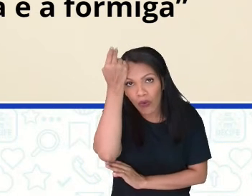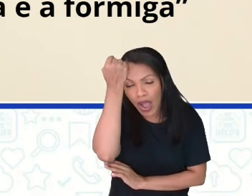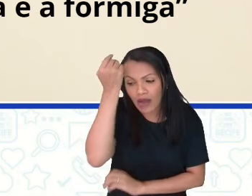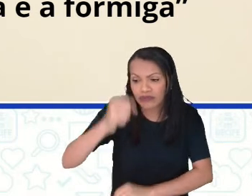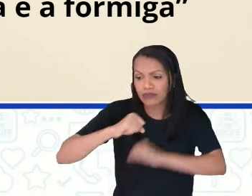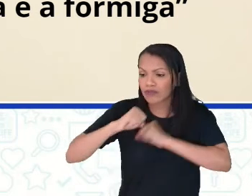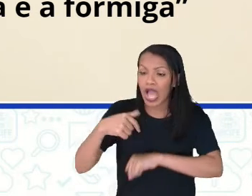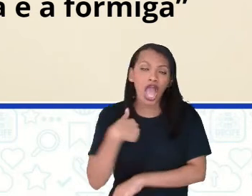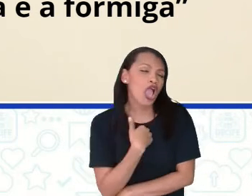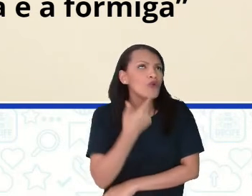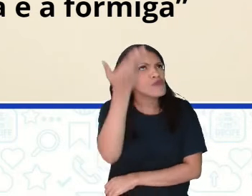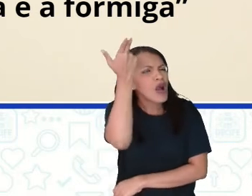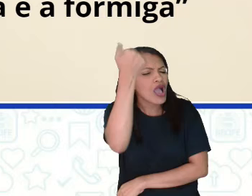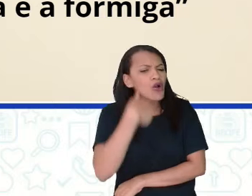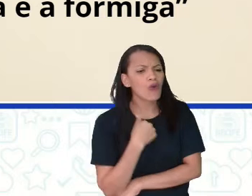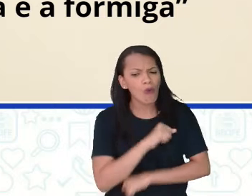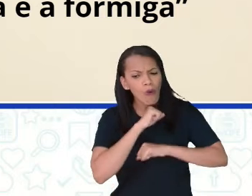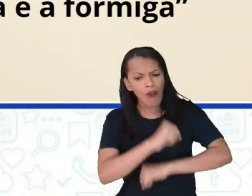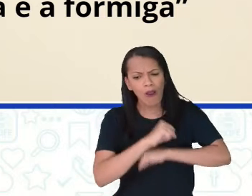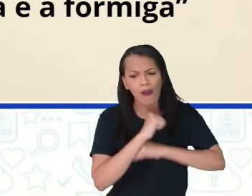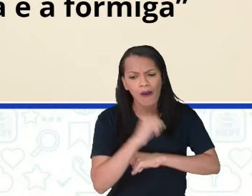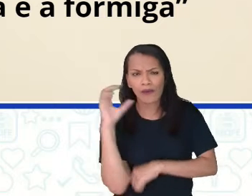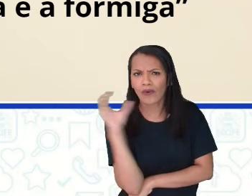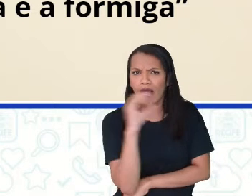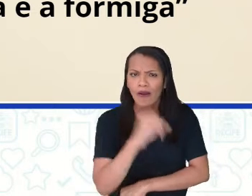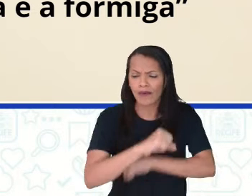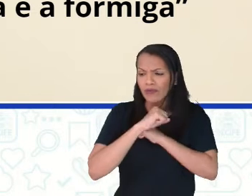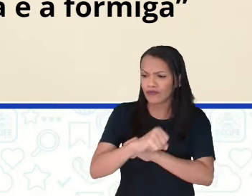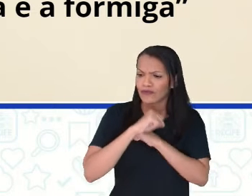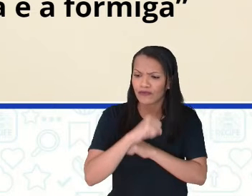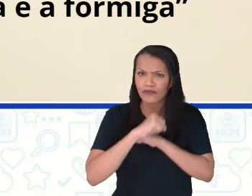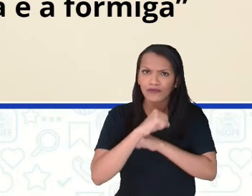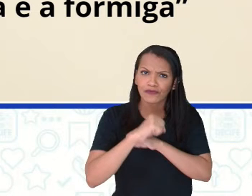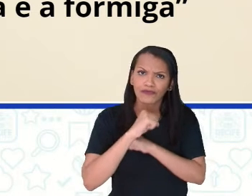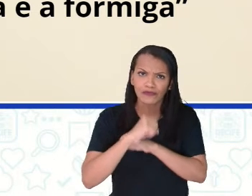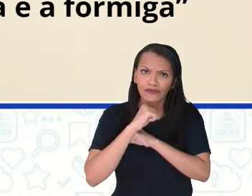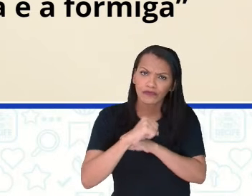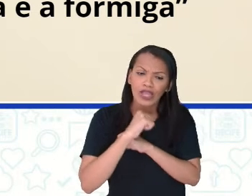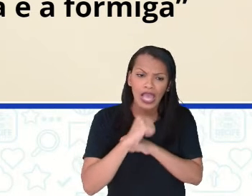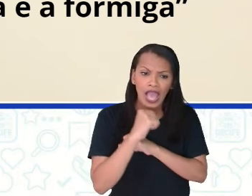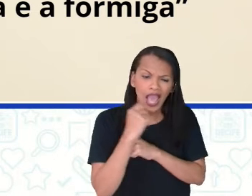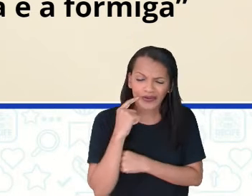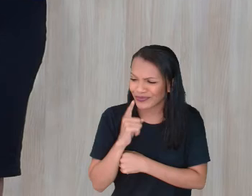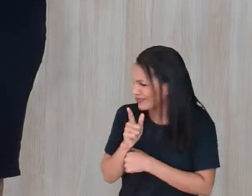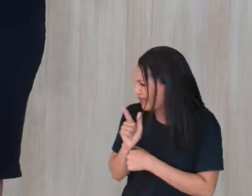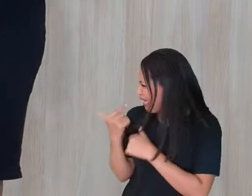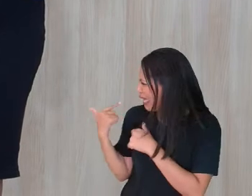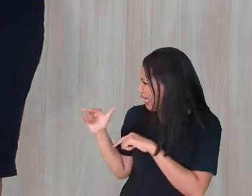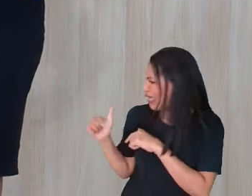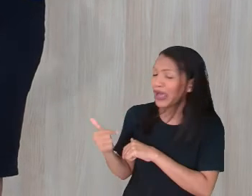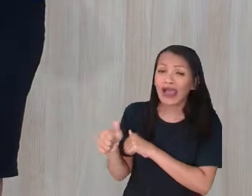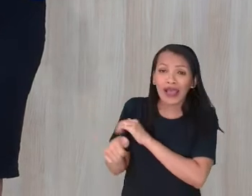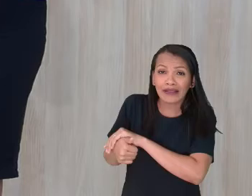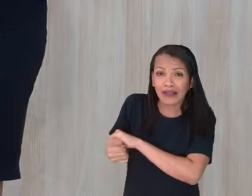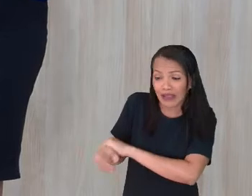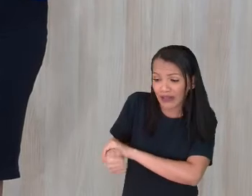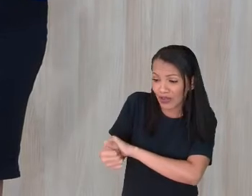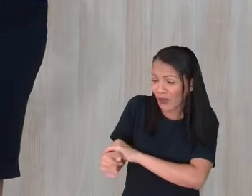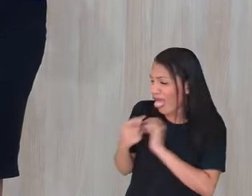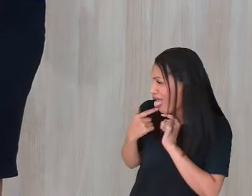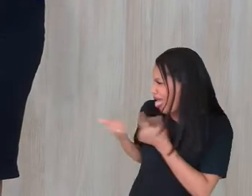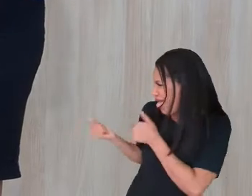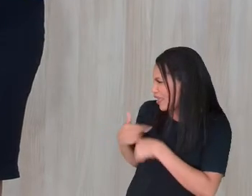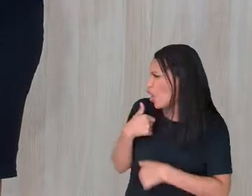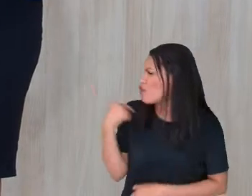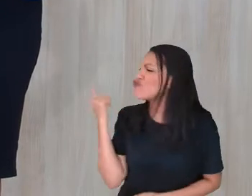vou ganhar porque eu sou muito rápida. E aí ela corre até o final e fica voltando para zoar a tartaruga que está lá, ó, todo o